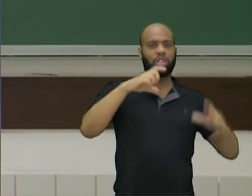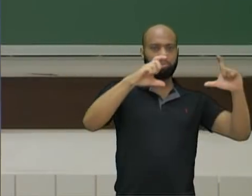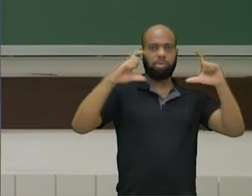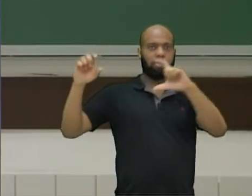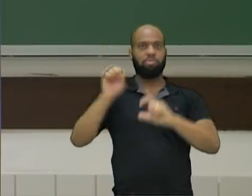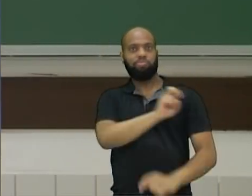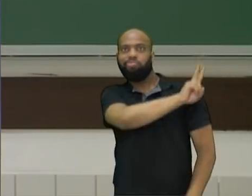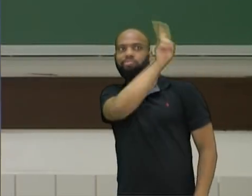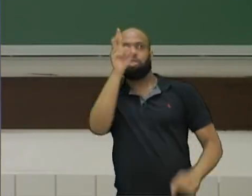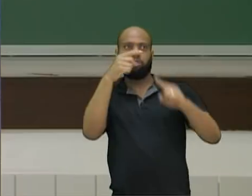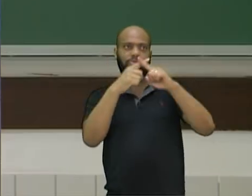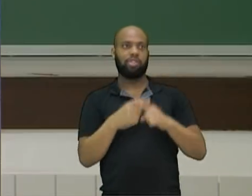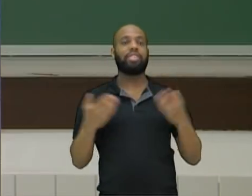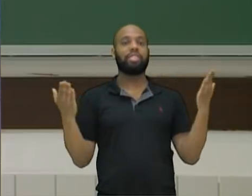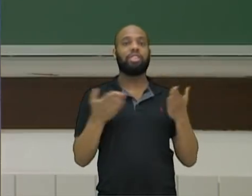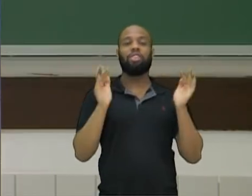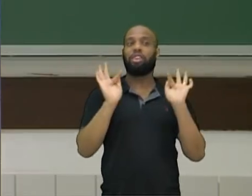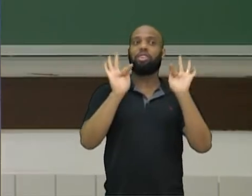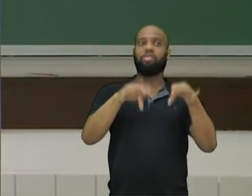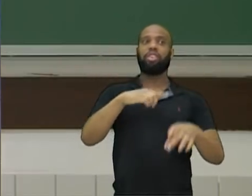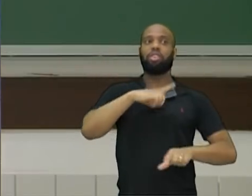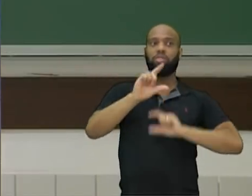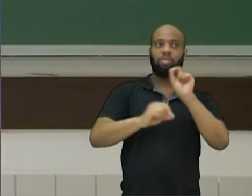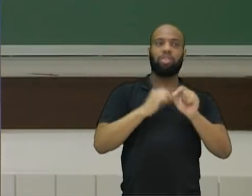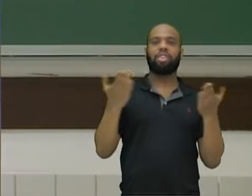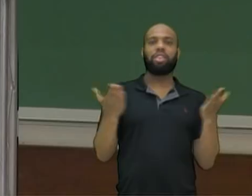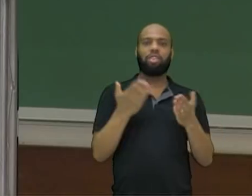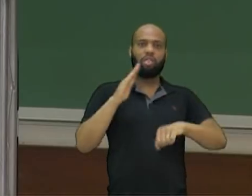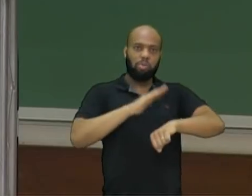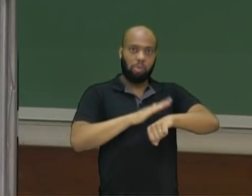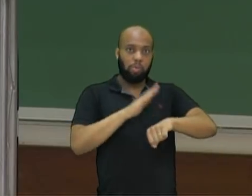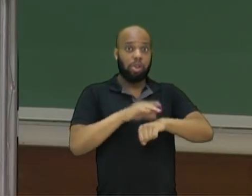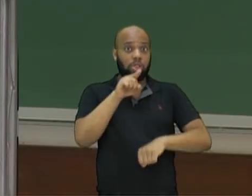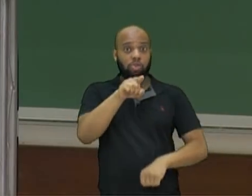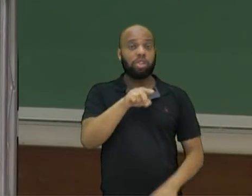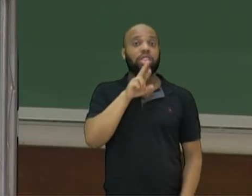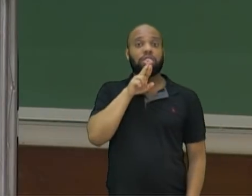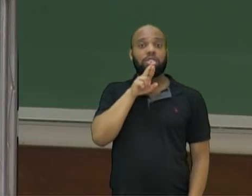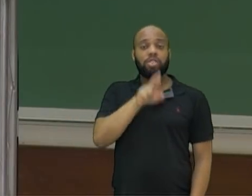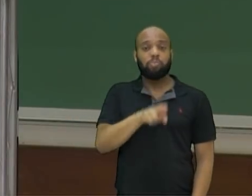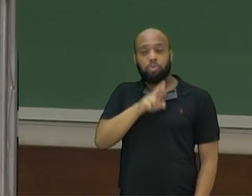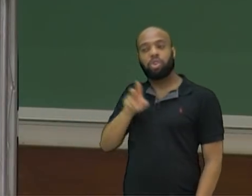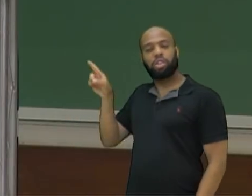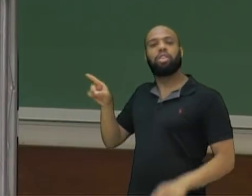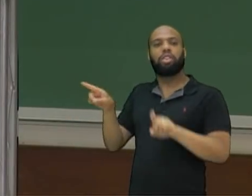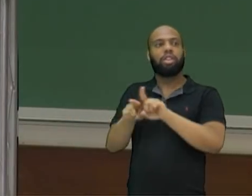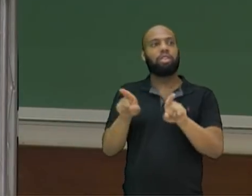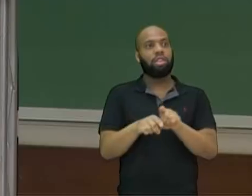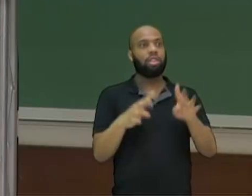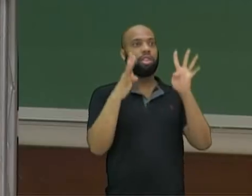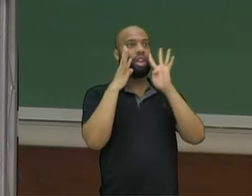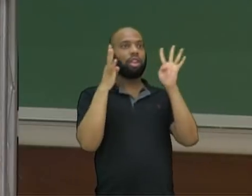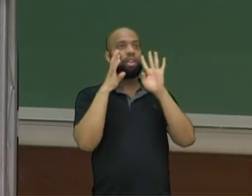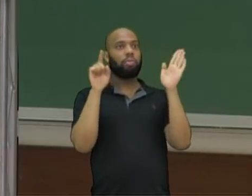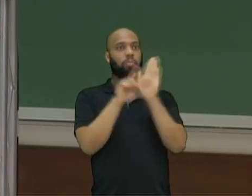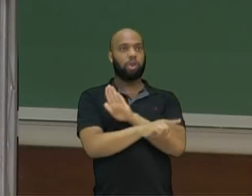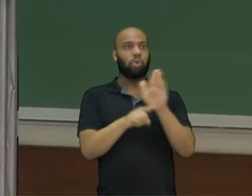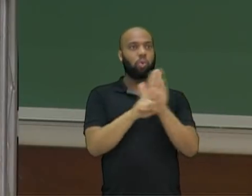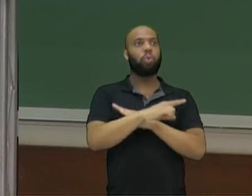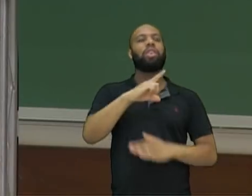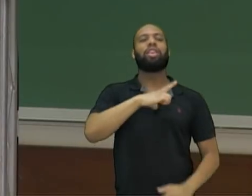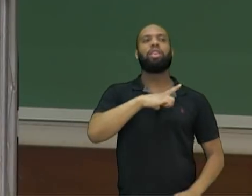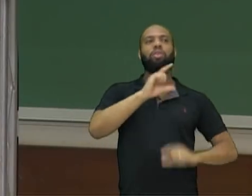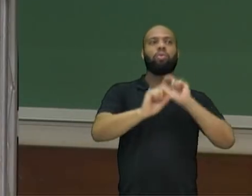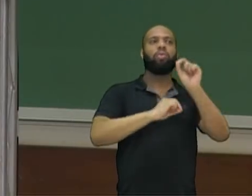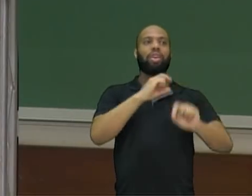bem? Então, para finalizar nossa aula, eu vou deixar um quiz para vocês e prestem atenção no enunciado, porque você